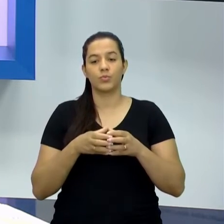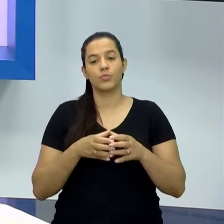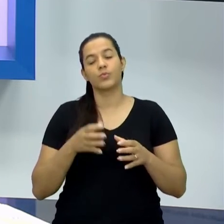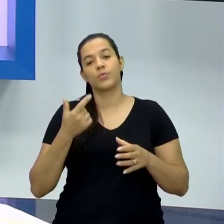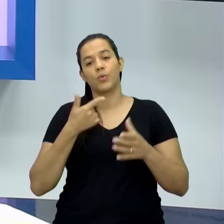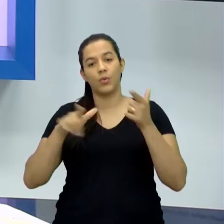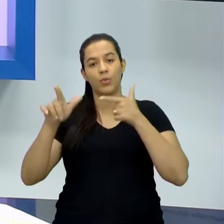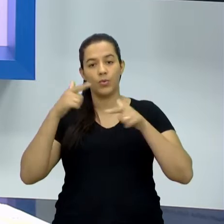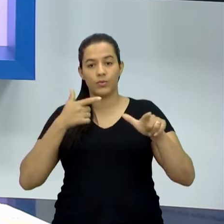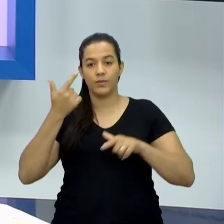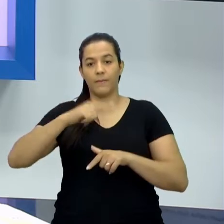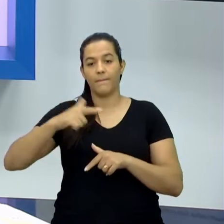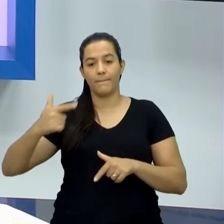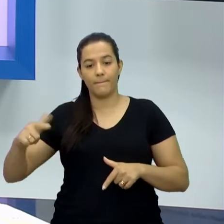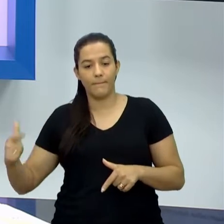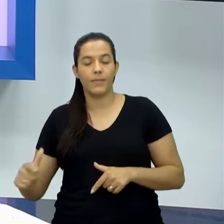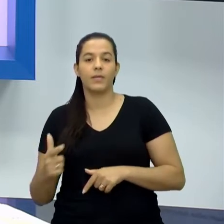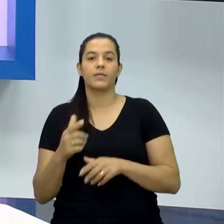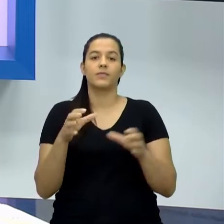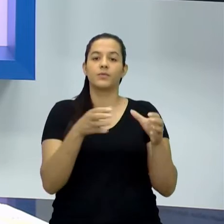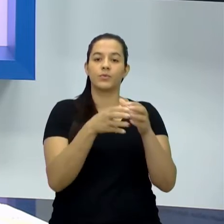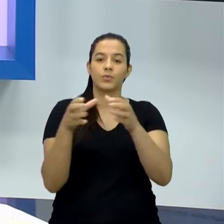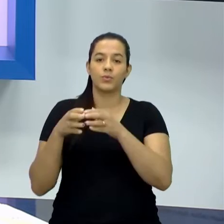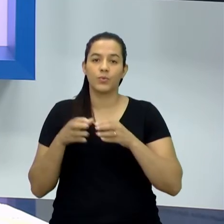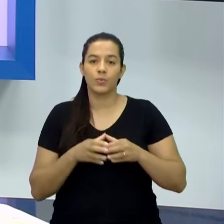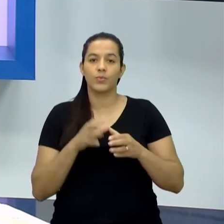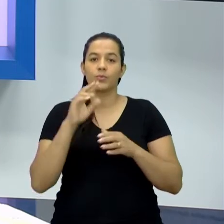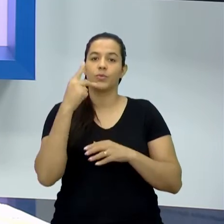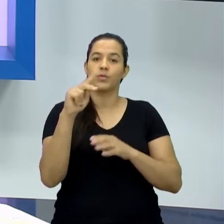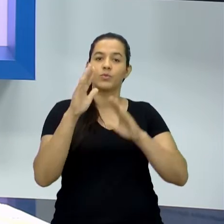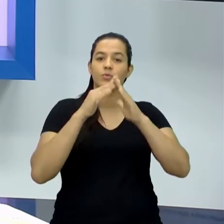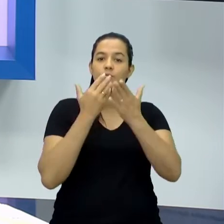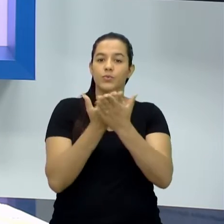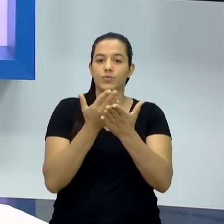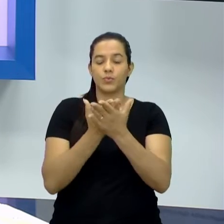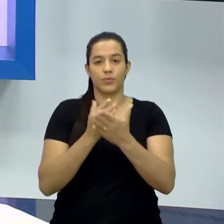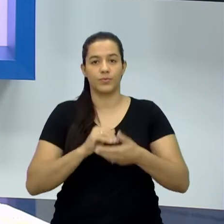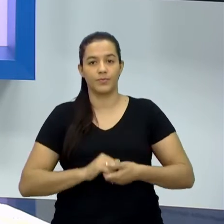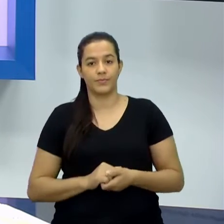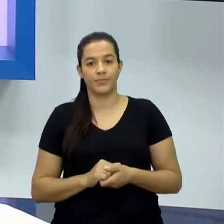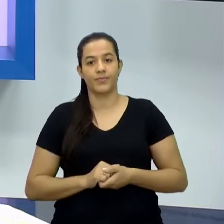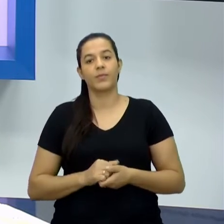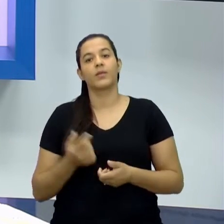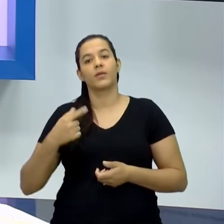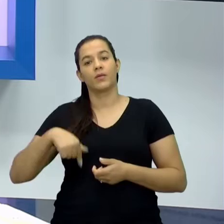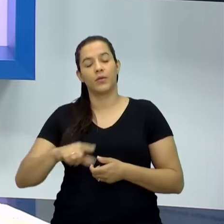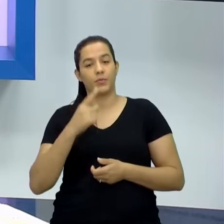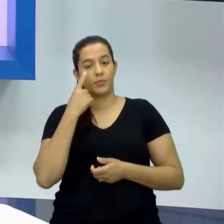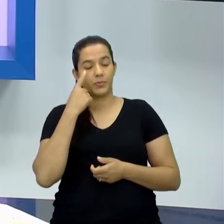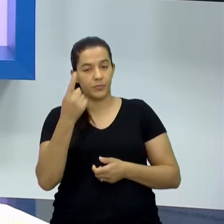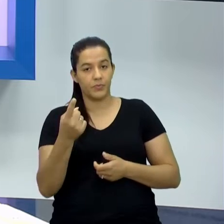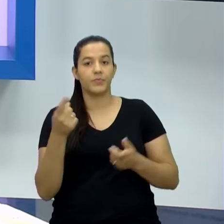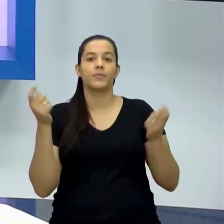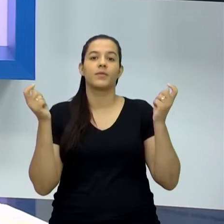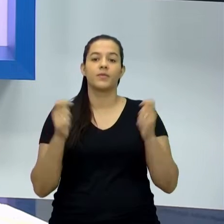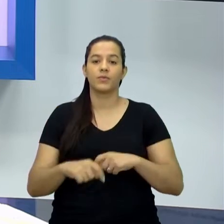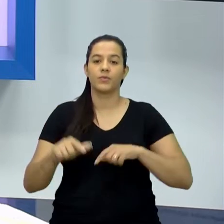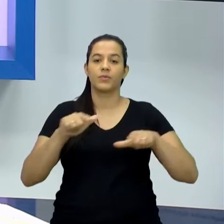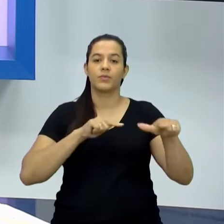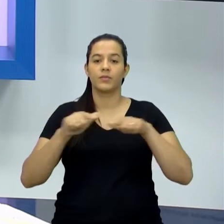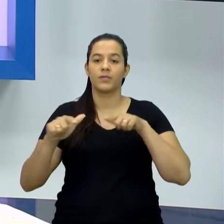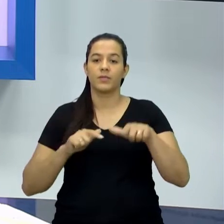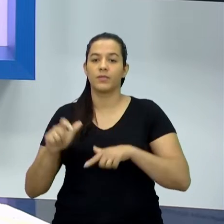as demais séries, para as demais turmas de sua escola. Vocês vão ver aqui, quando eu falar do trabalho da